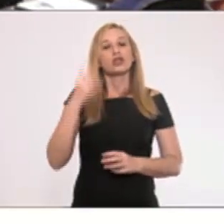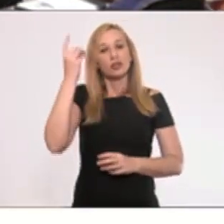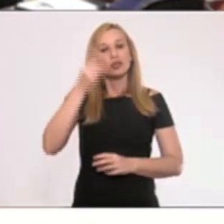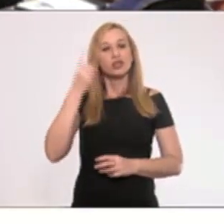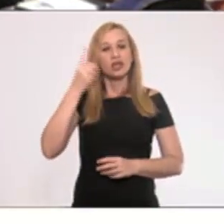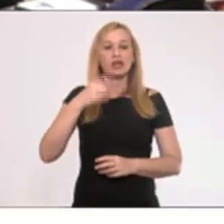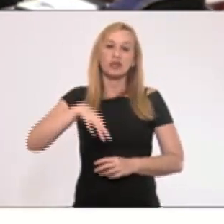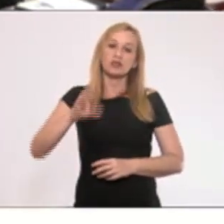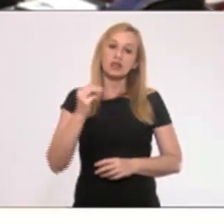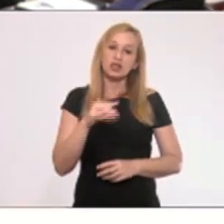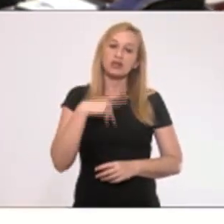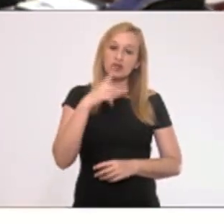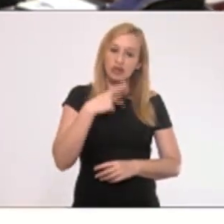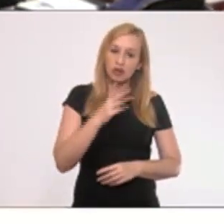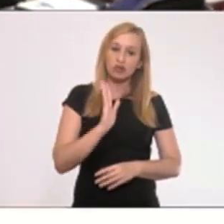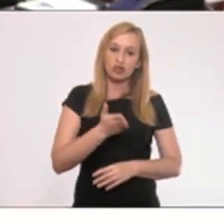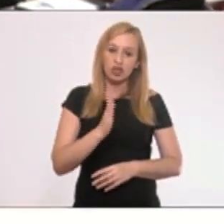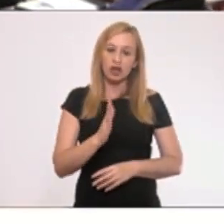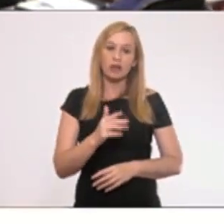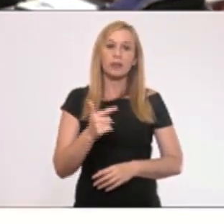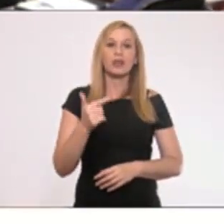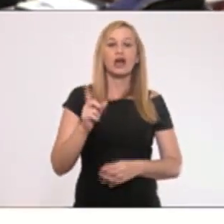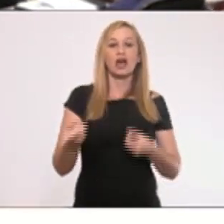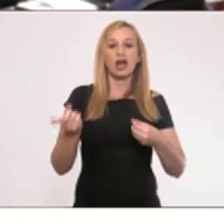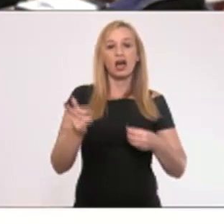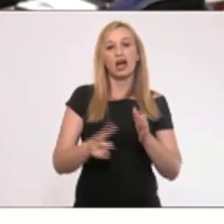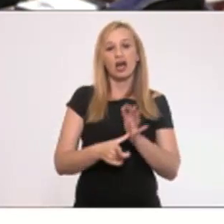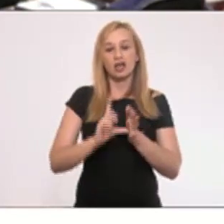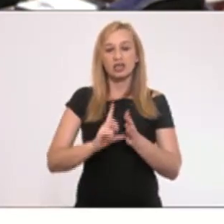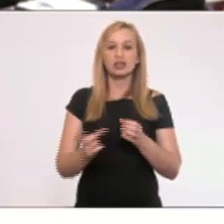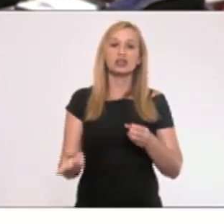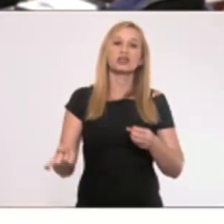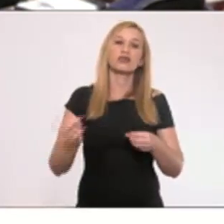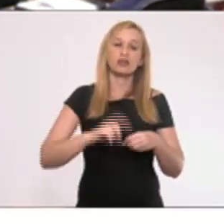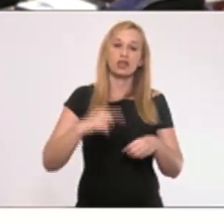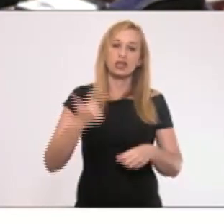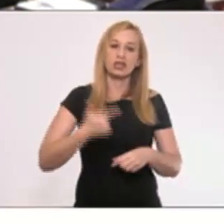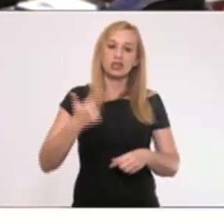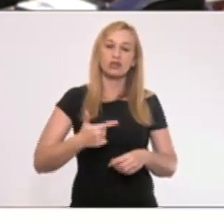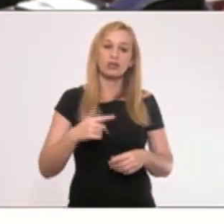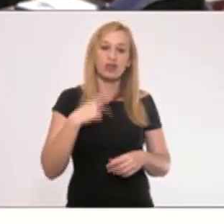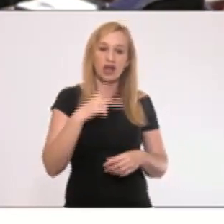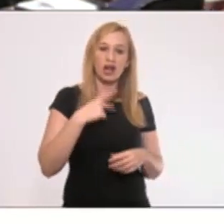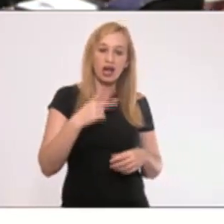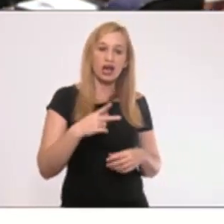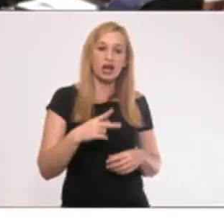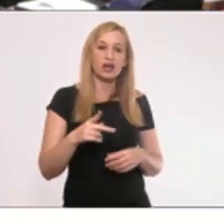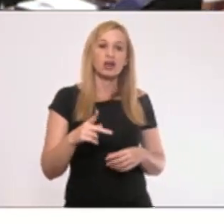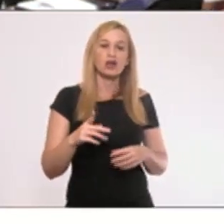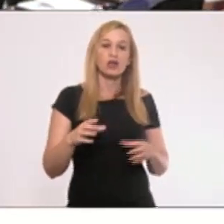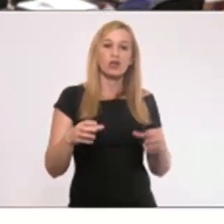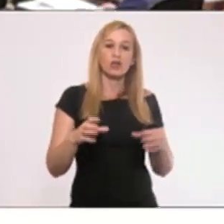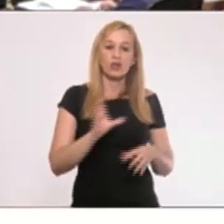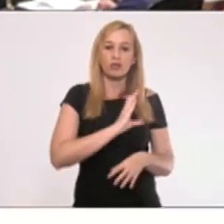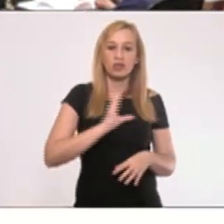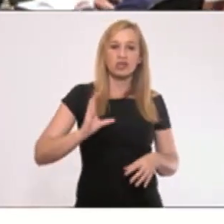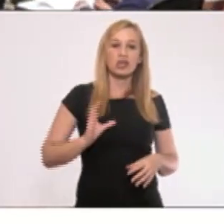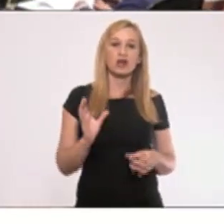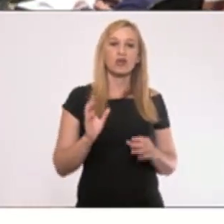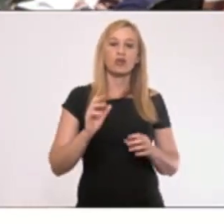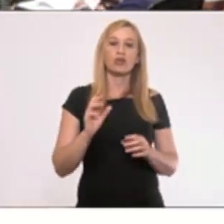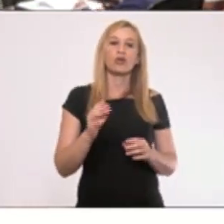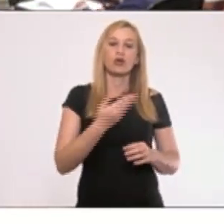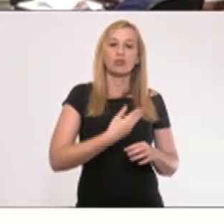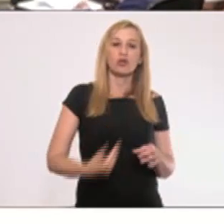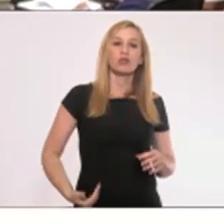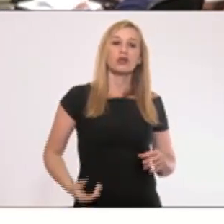tem um compromisso, diante de voltar em segunda aqui, fazemos uma audiência pública sobre esse tema conjunta, a Comissão de Educação e a Comissão de Ciência